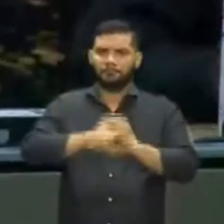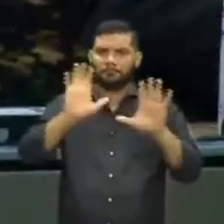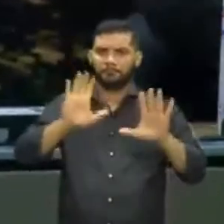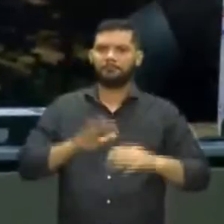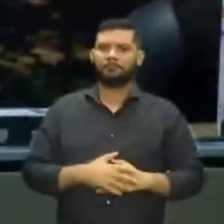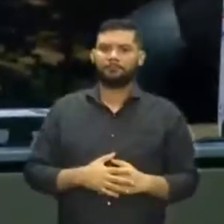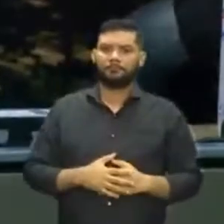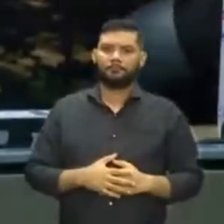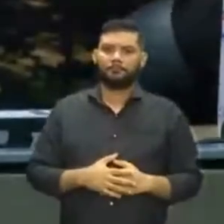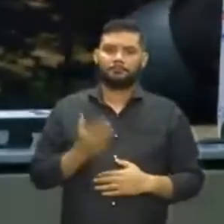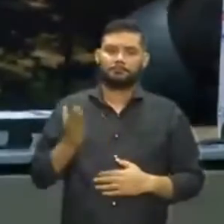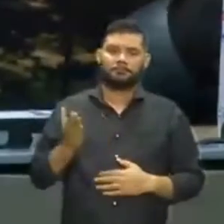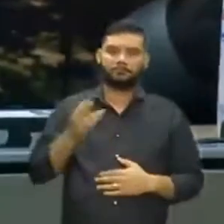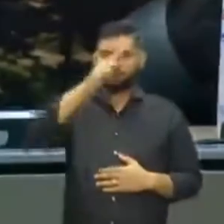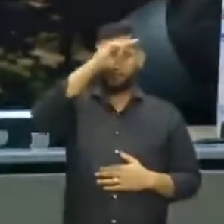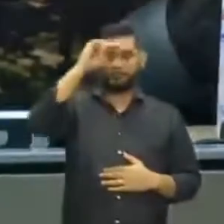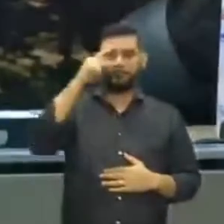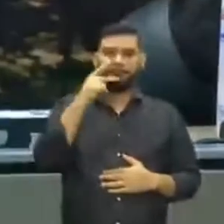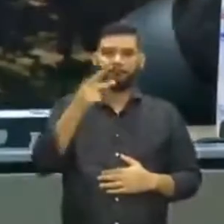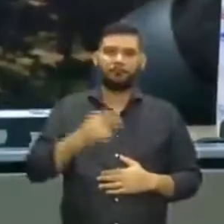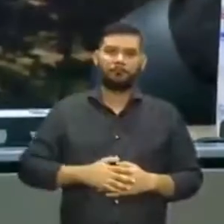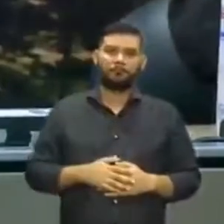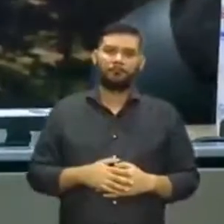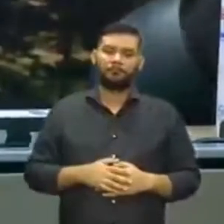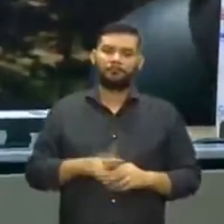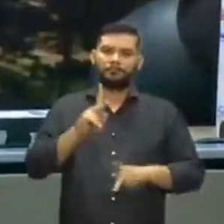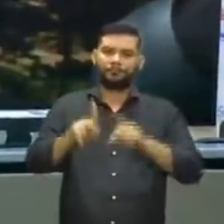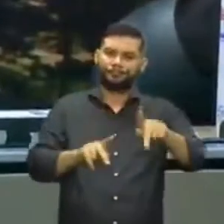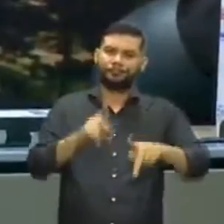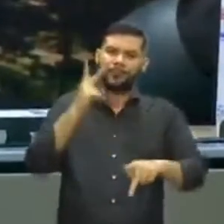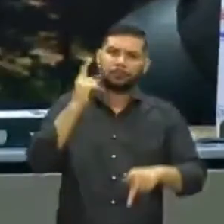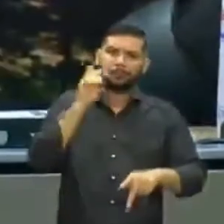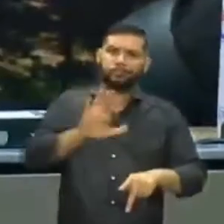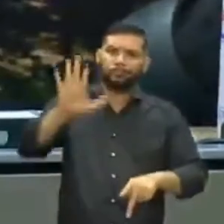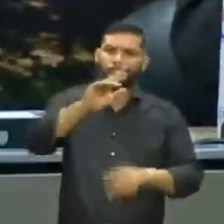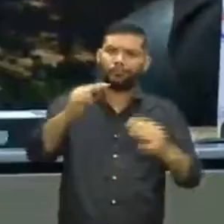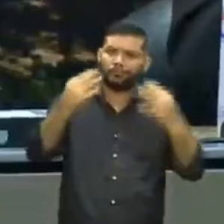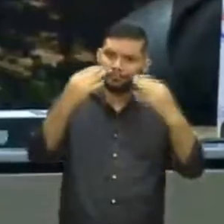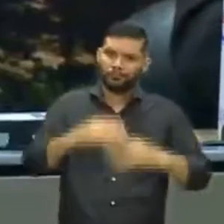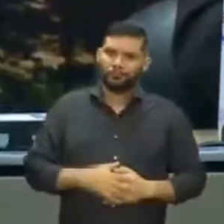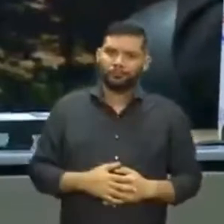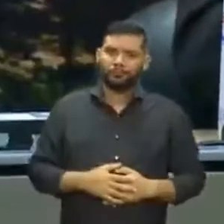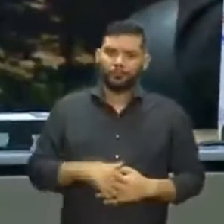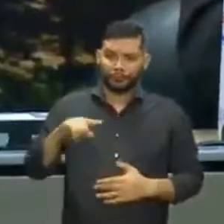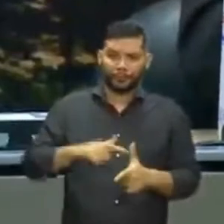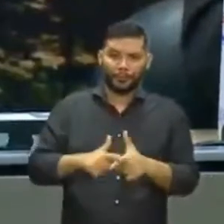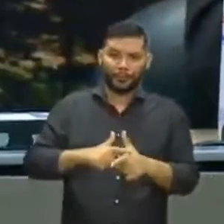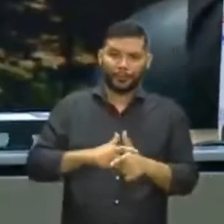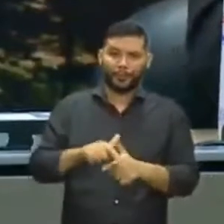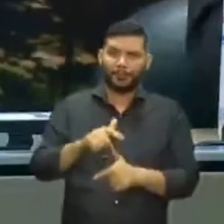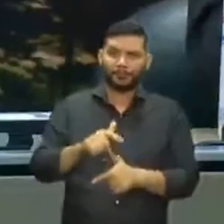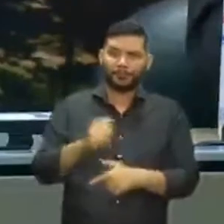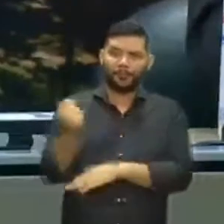Deputado Noel diz o seguinte: povo do Ceará, o Ceará tem um grande problema chamado facção.